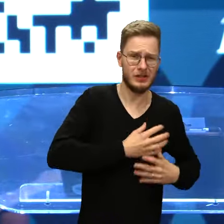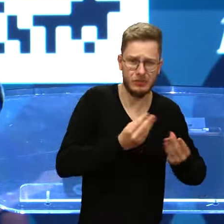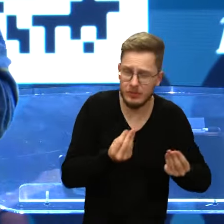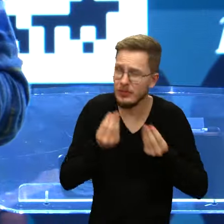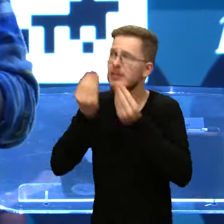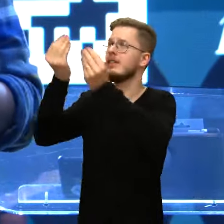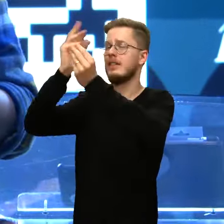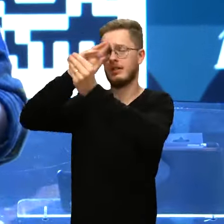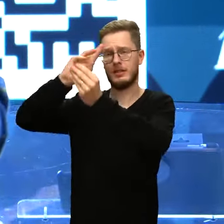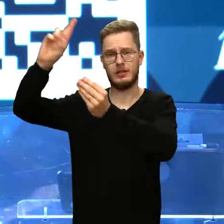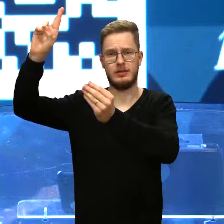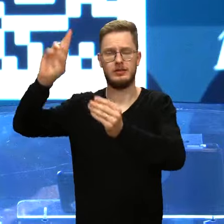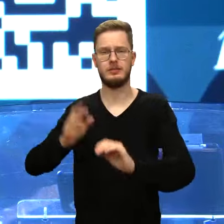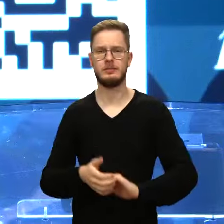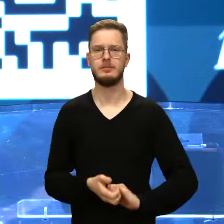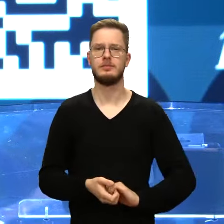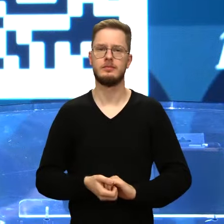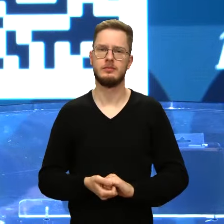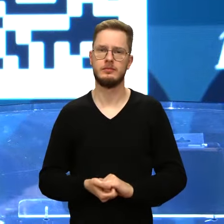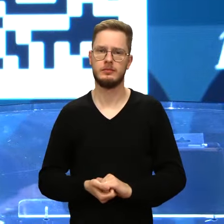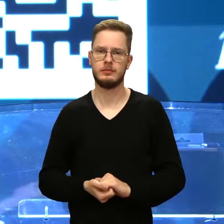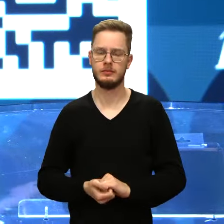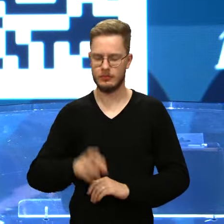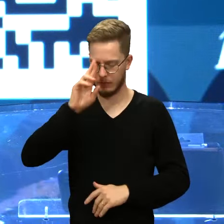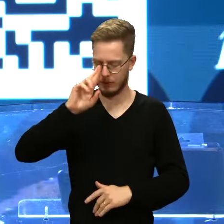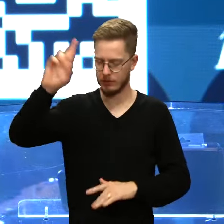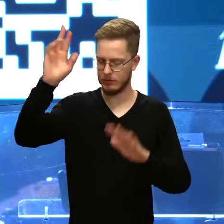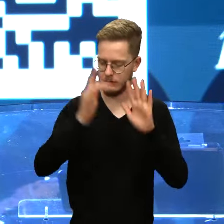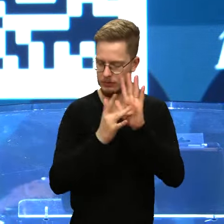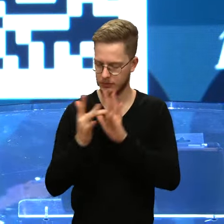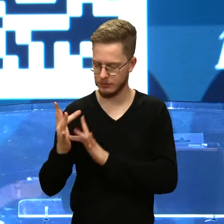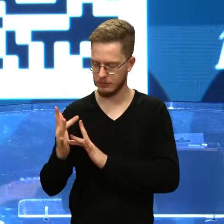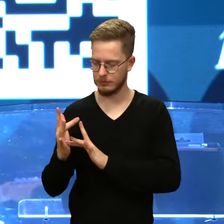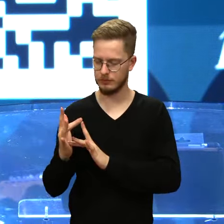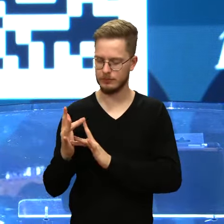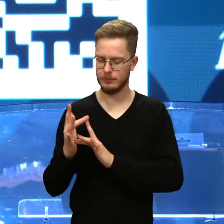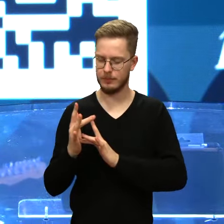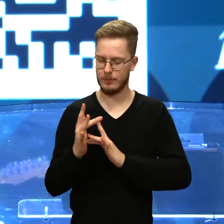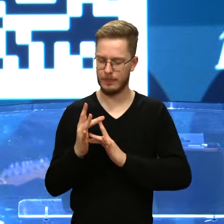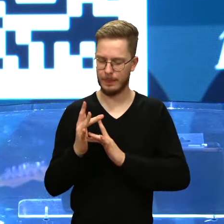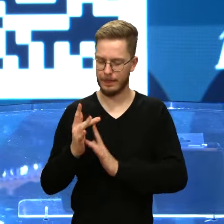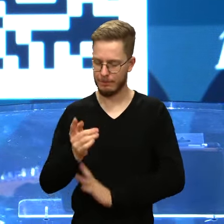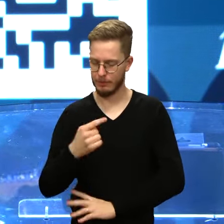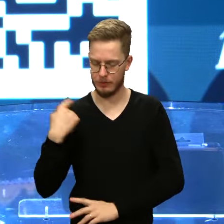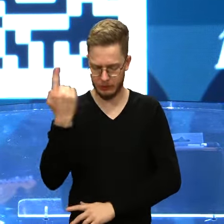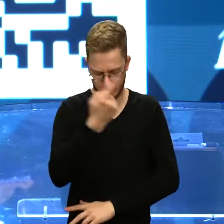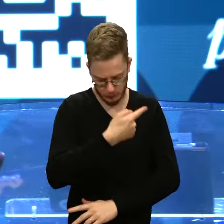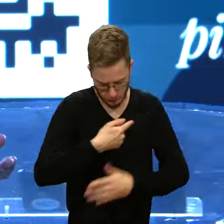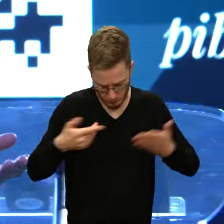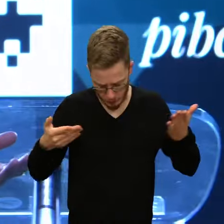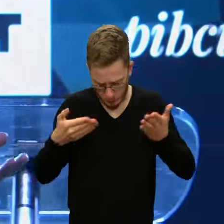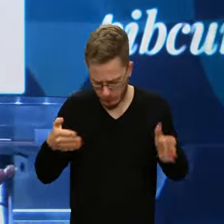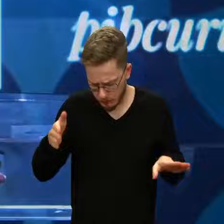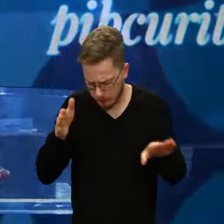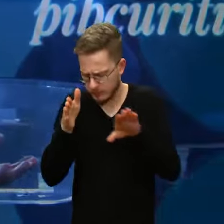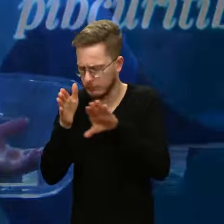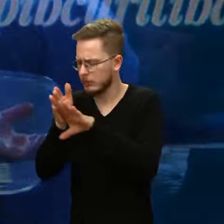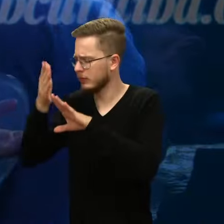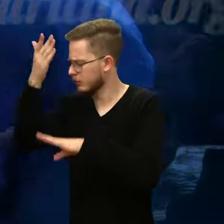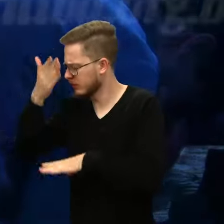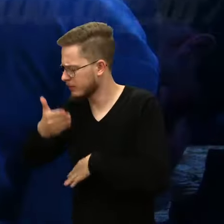Senhor Jesus, nós nos achegamos aqui hoje na tua